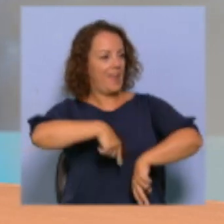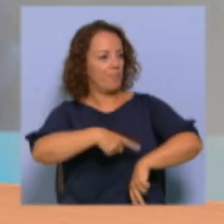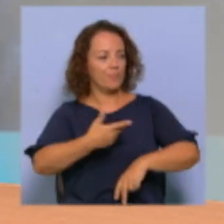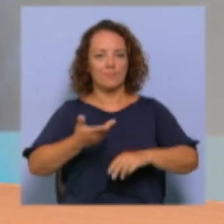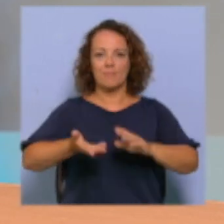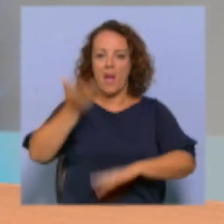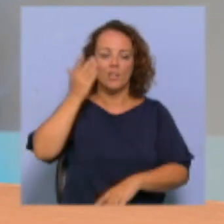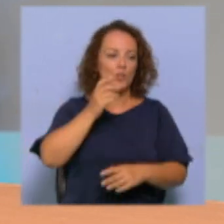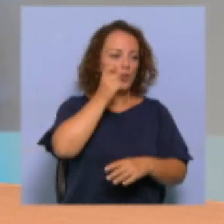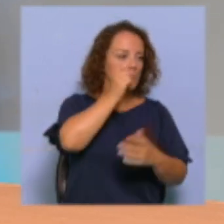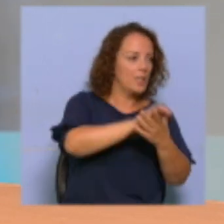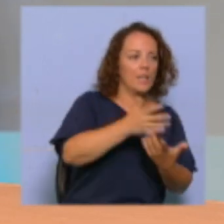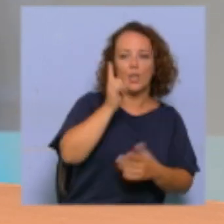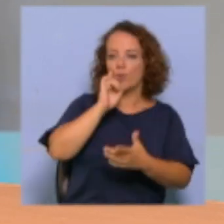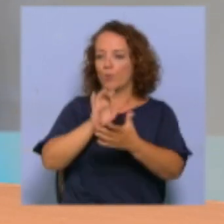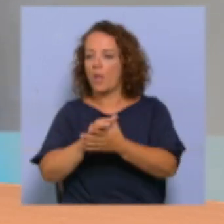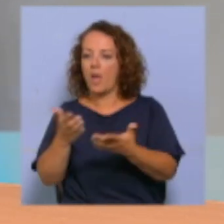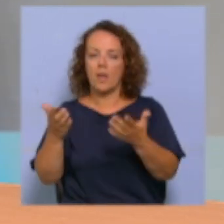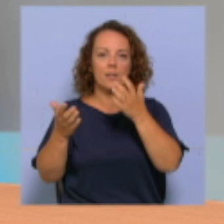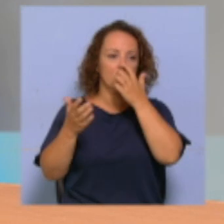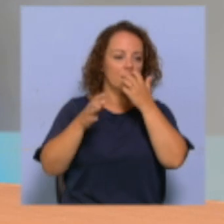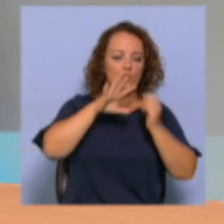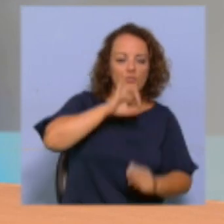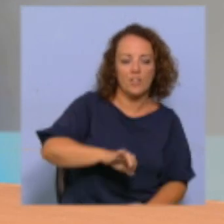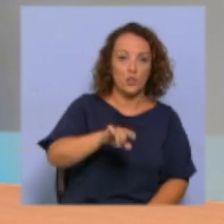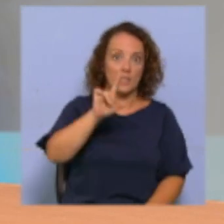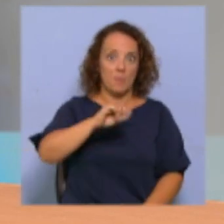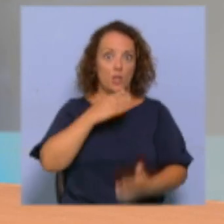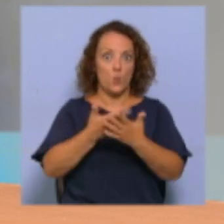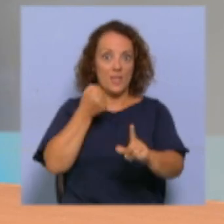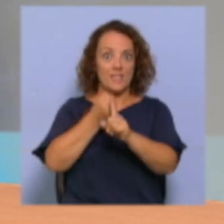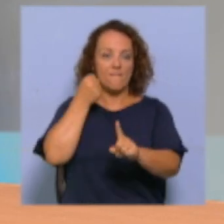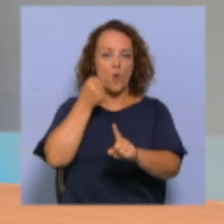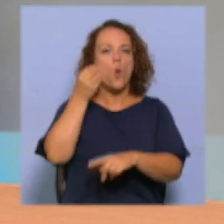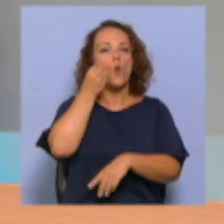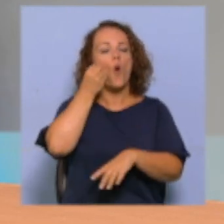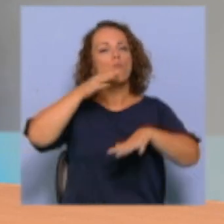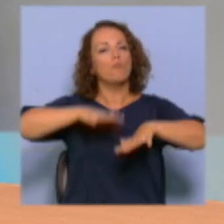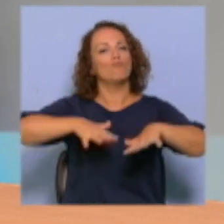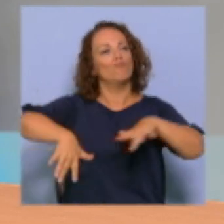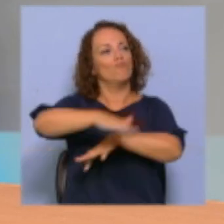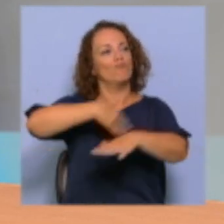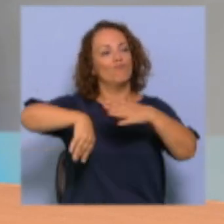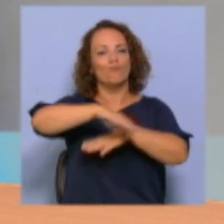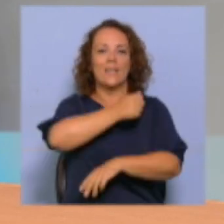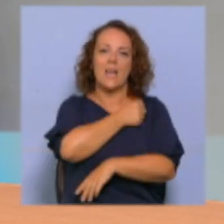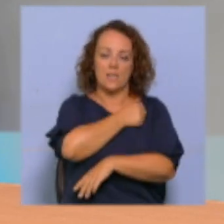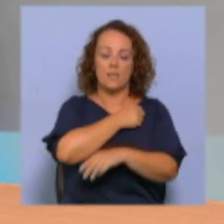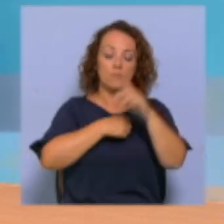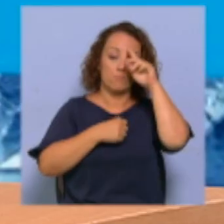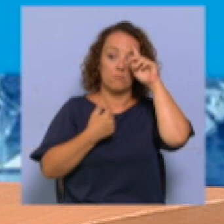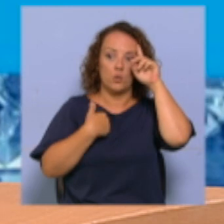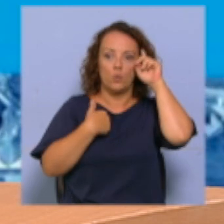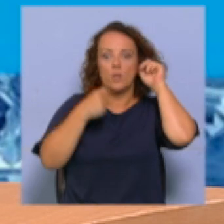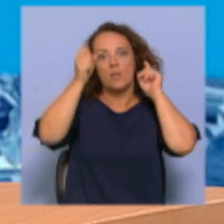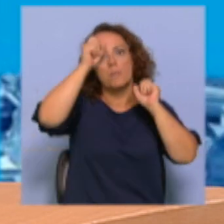mulher, e é um desafio também, não é? Conviver. Eu imagino que em alguns